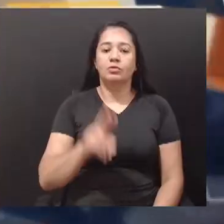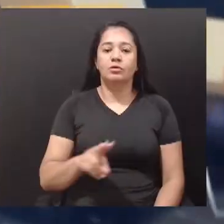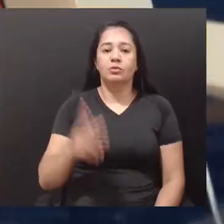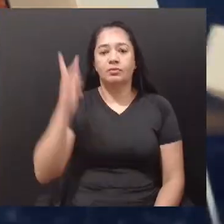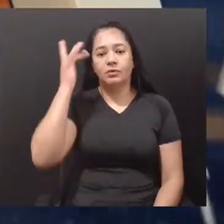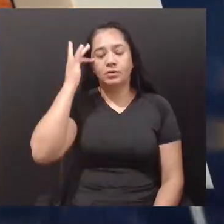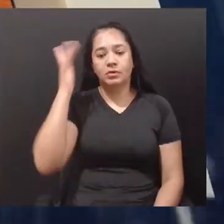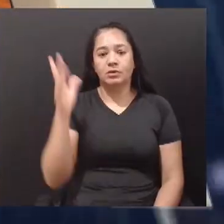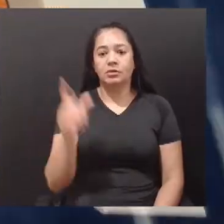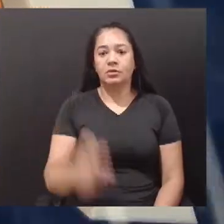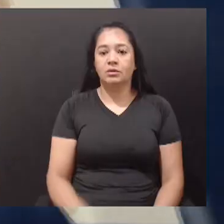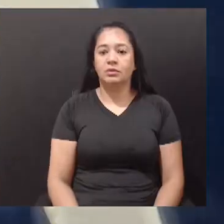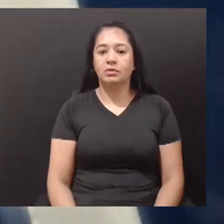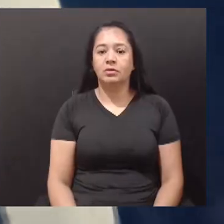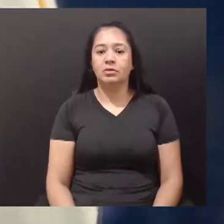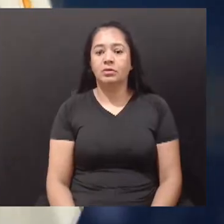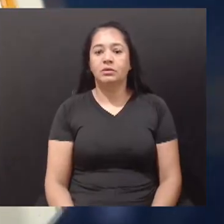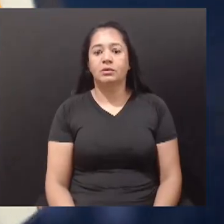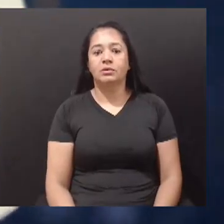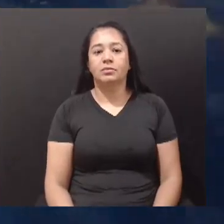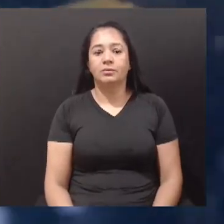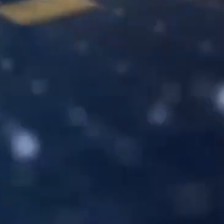interessante.